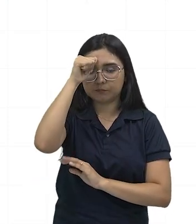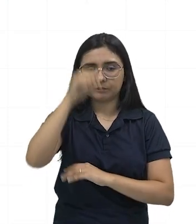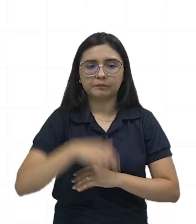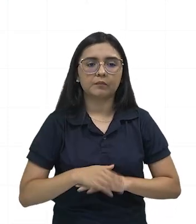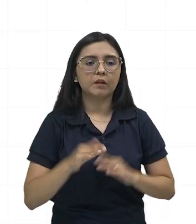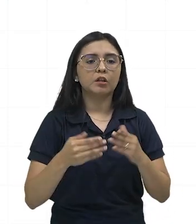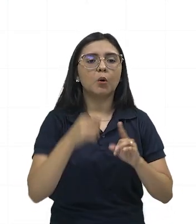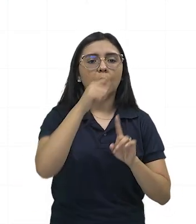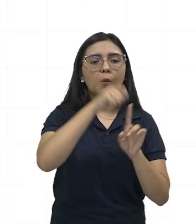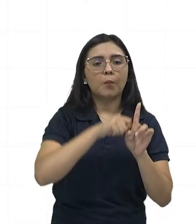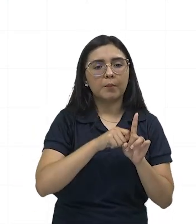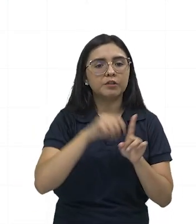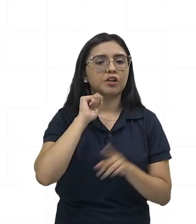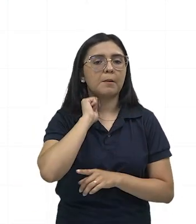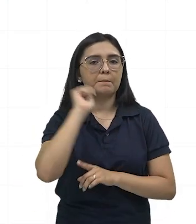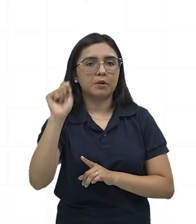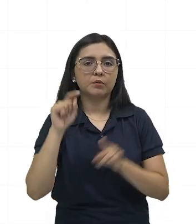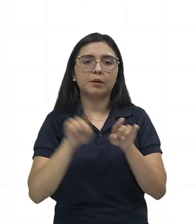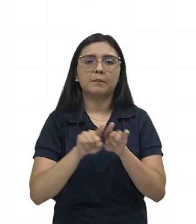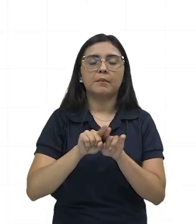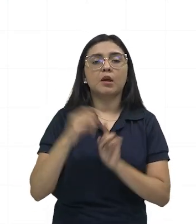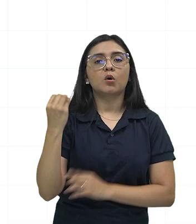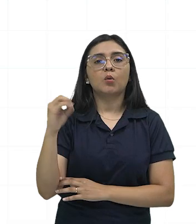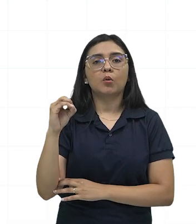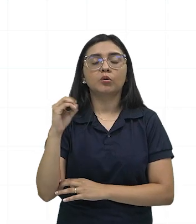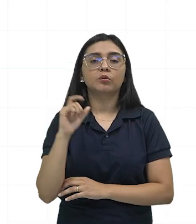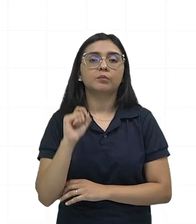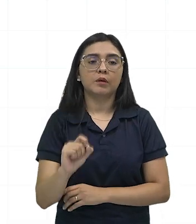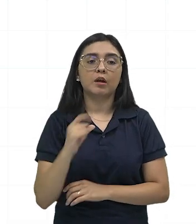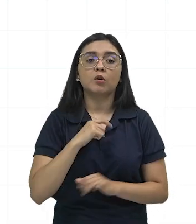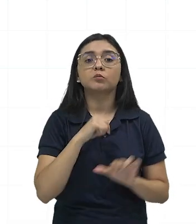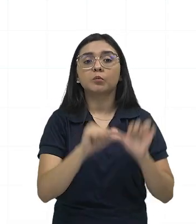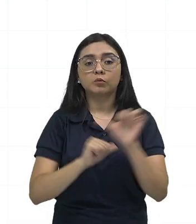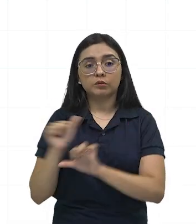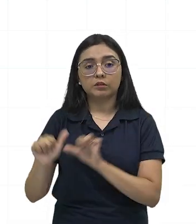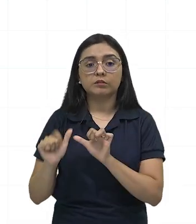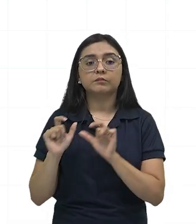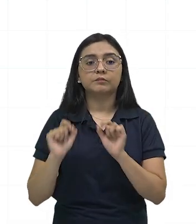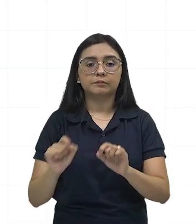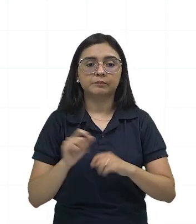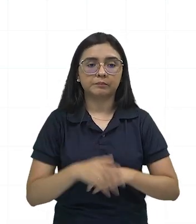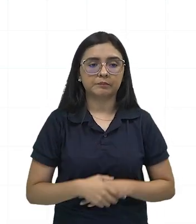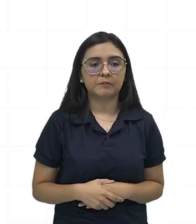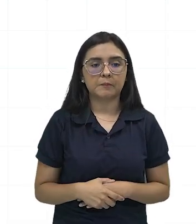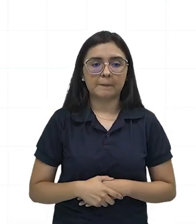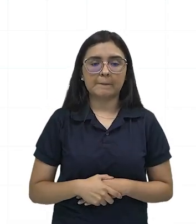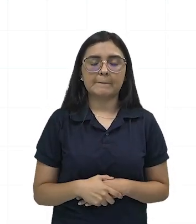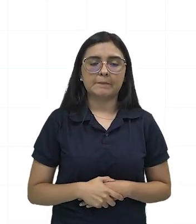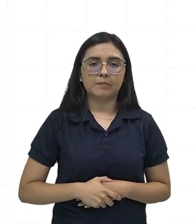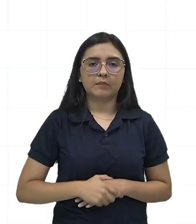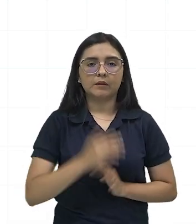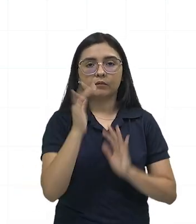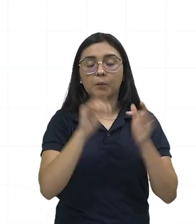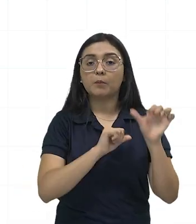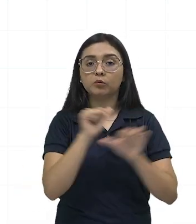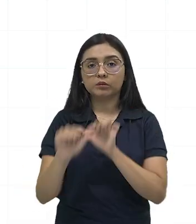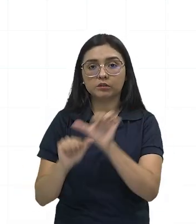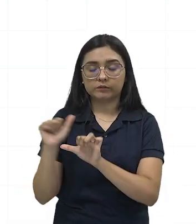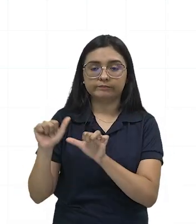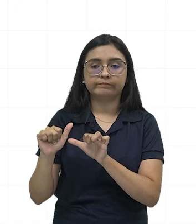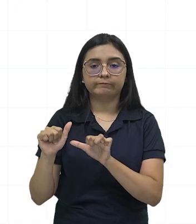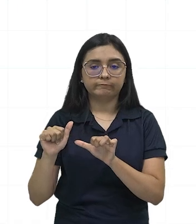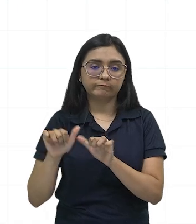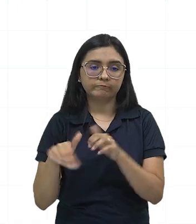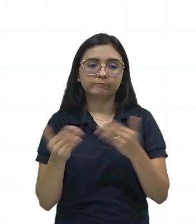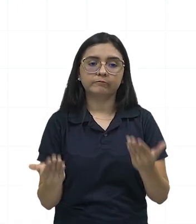meses de abril e outubro são meses de transição entre um regime e outro, né?